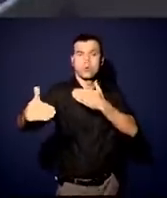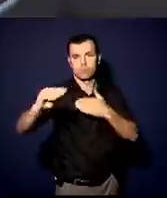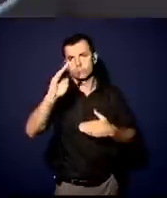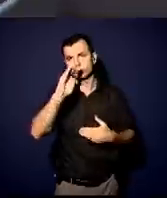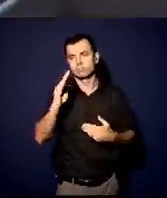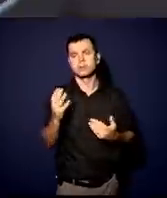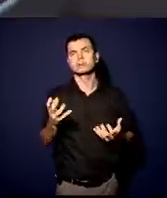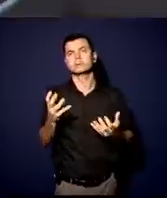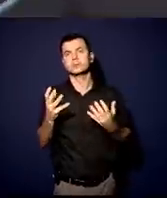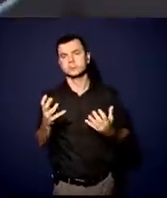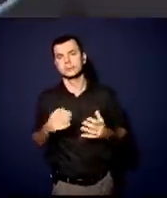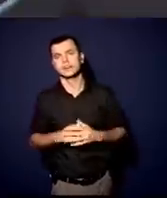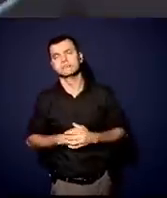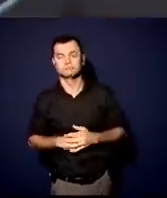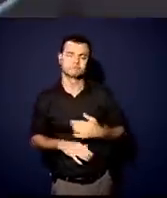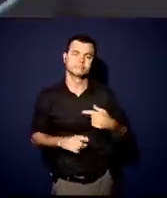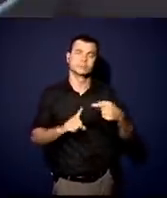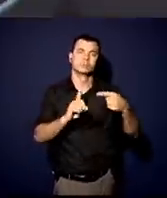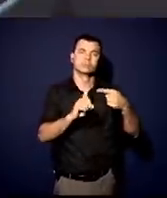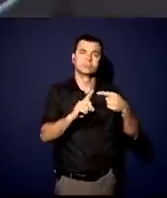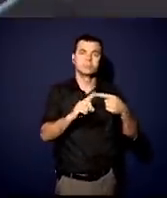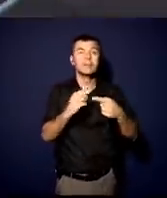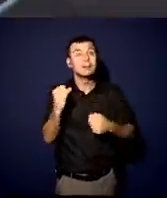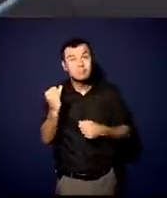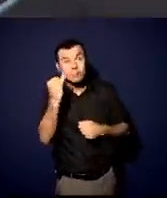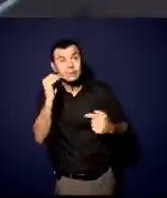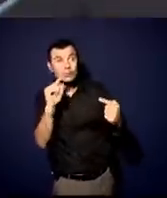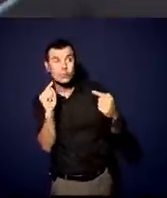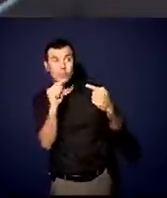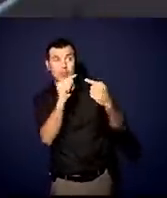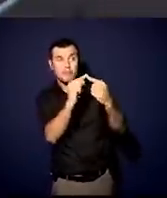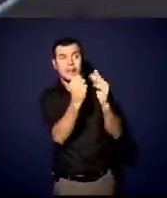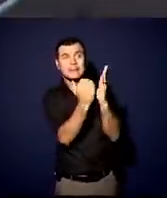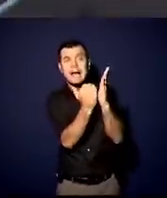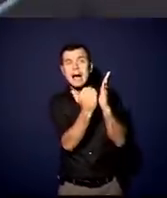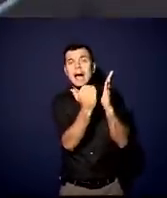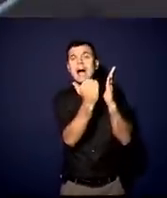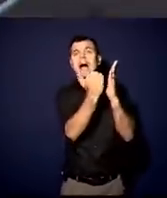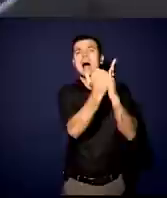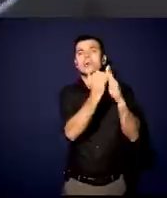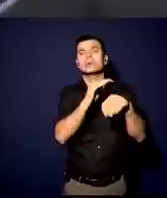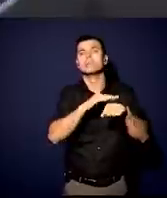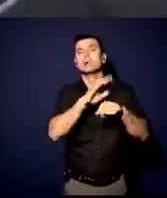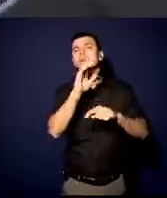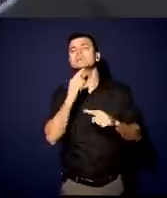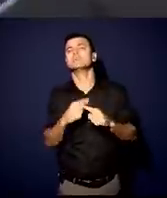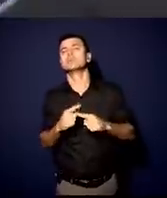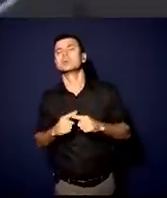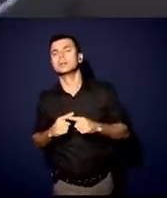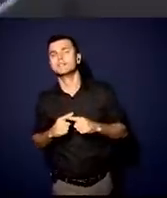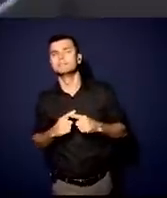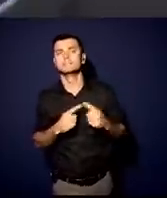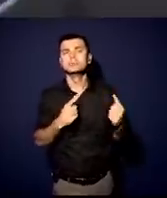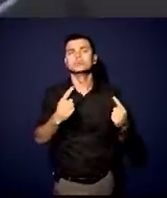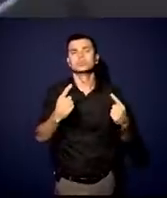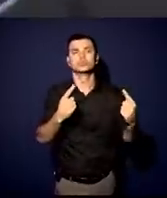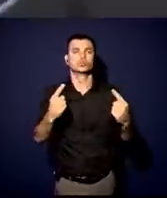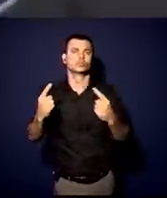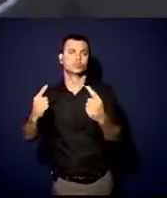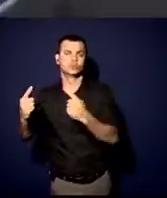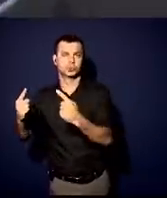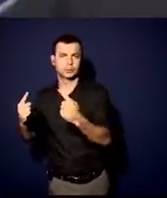o primeiro ponto Então qual é a vantagem de ter uma meta mais alta a primeira coisa que a gente tem que discutir se é isso que a gente está discutindo é